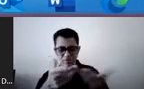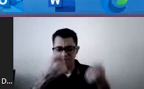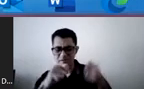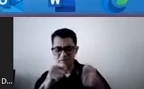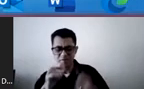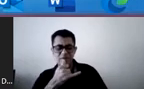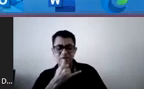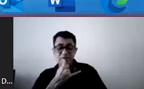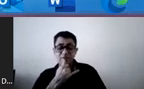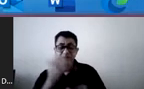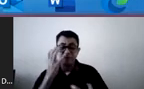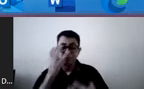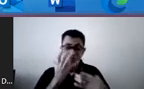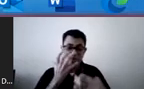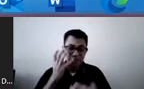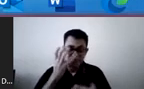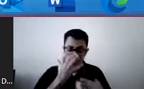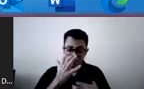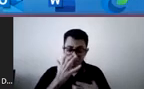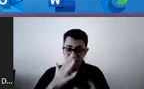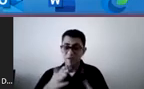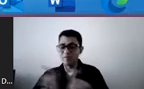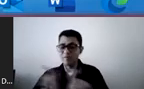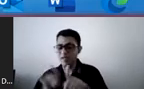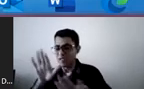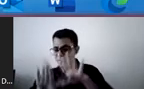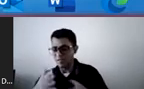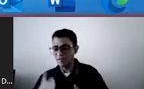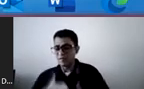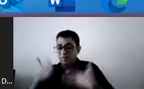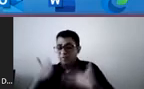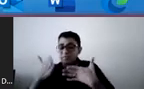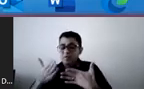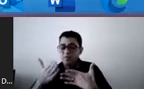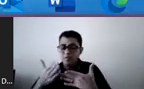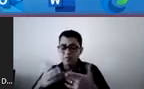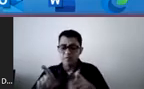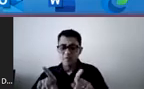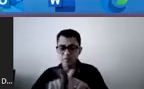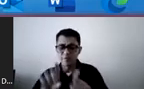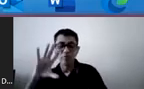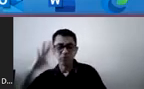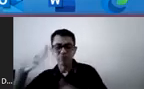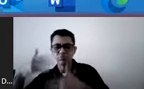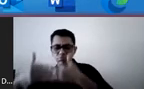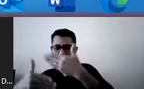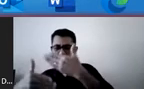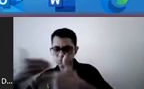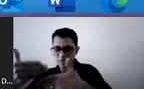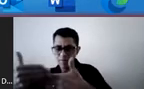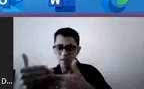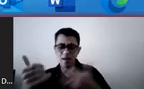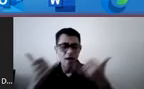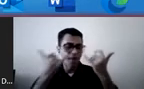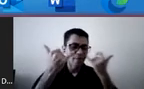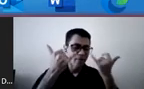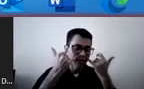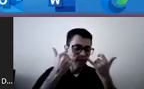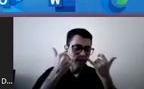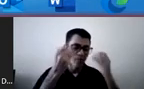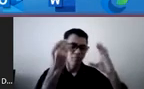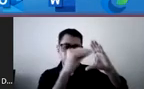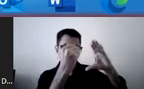numa situação assustado. A gente tem que filtrar isso, porque essa situação no qual a mídia projeta